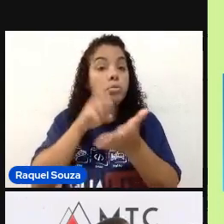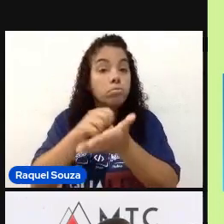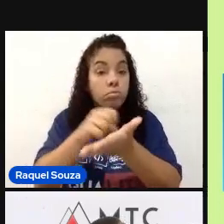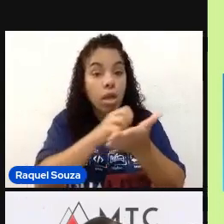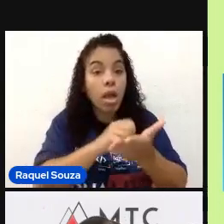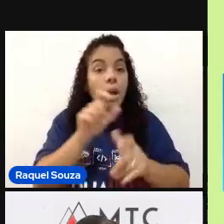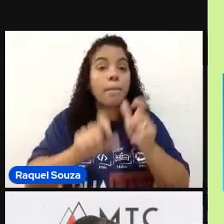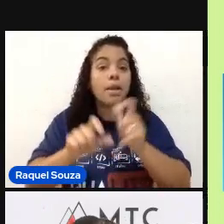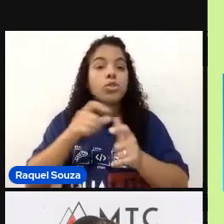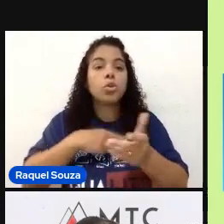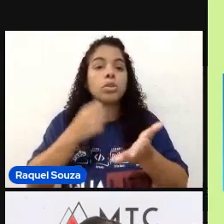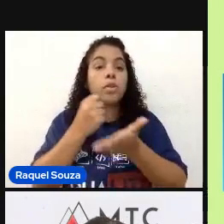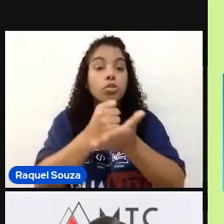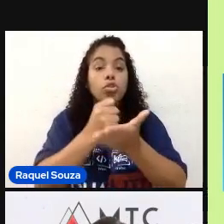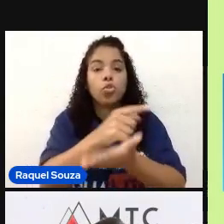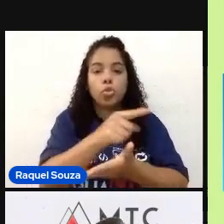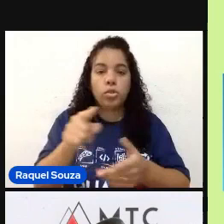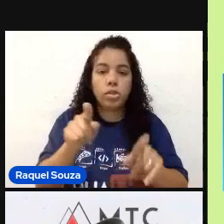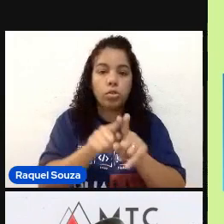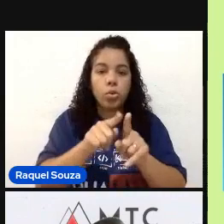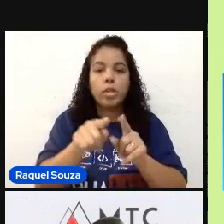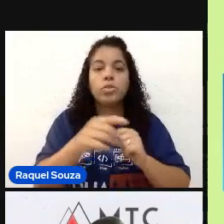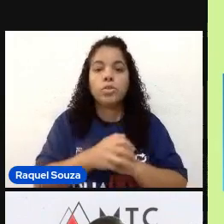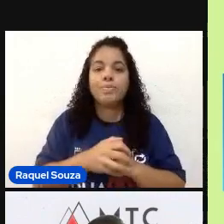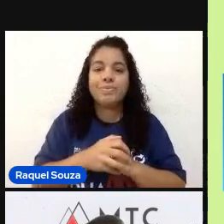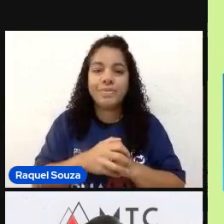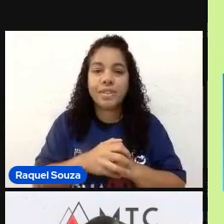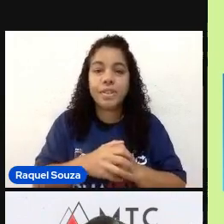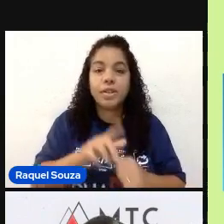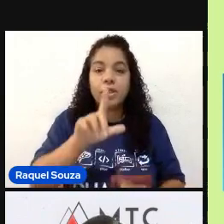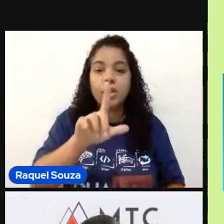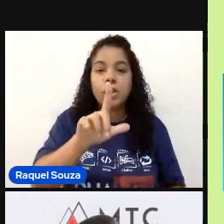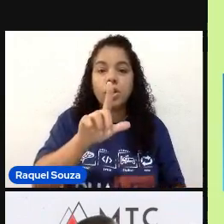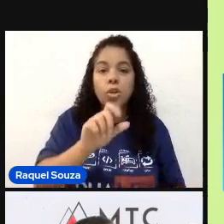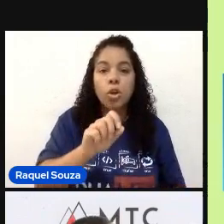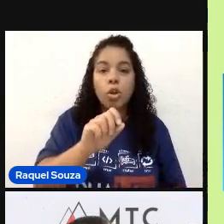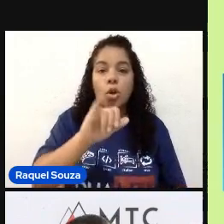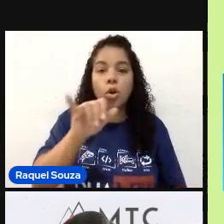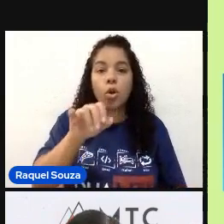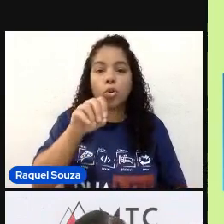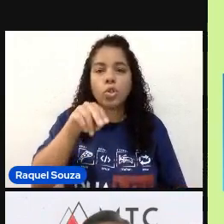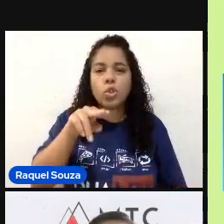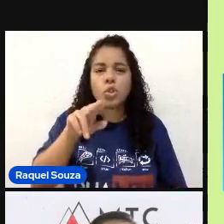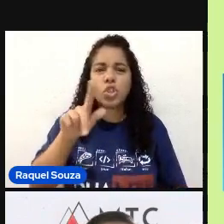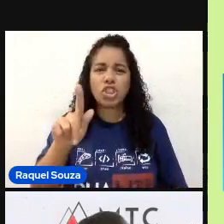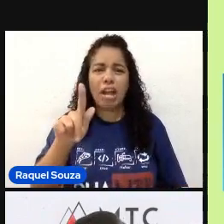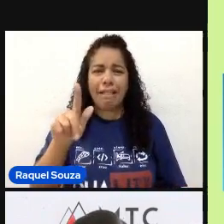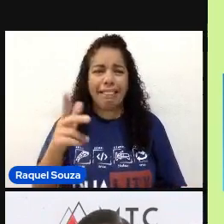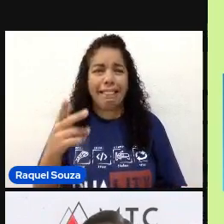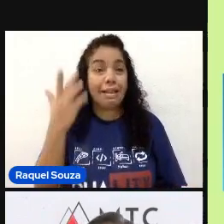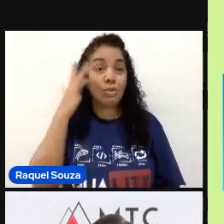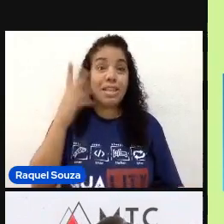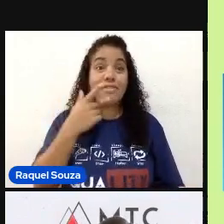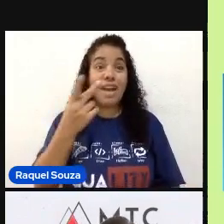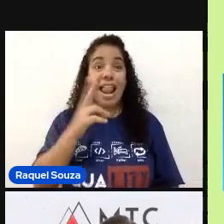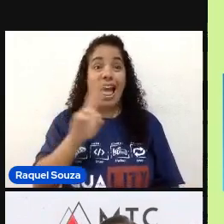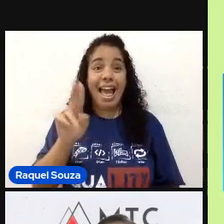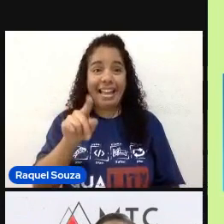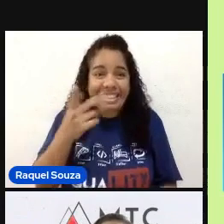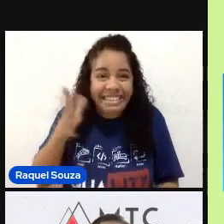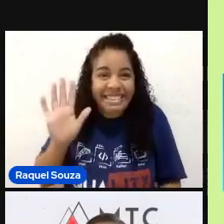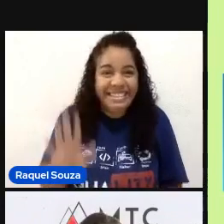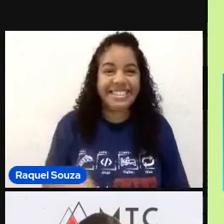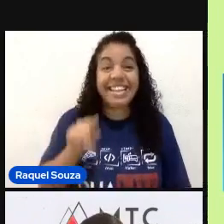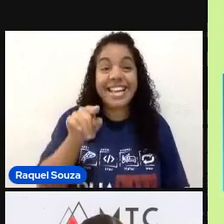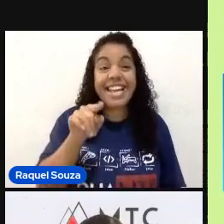vão te auxiliando com isso. O Lojong, eu não sei nem falar. Ele é